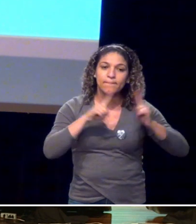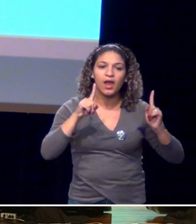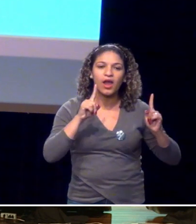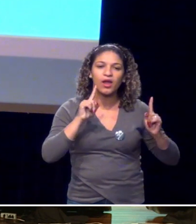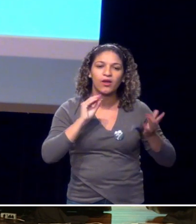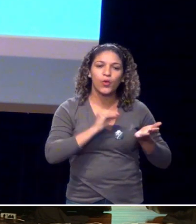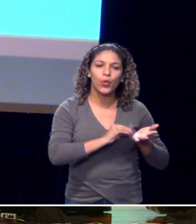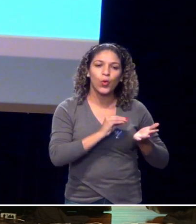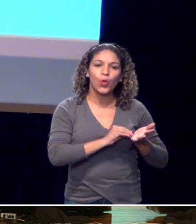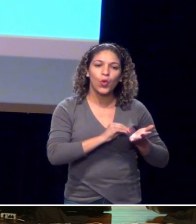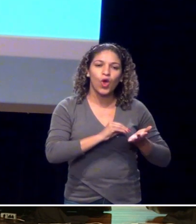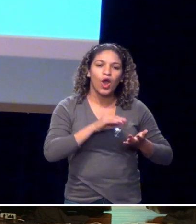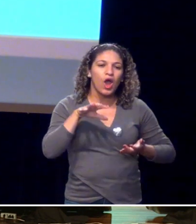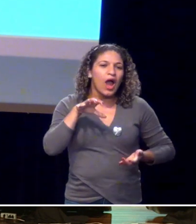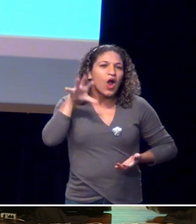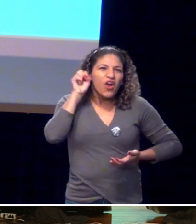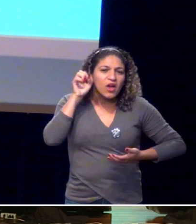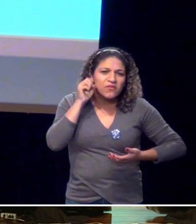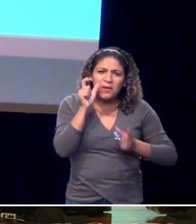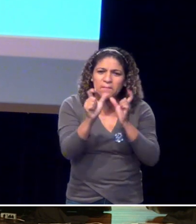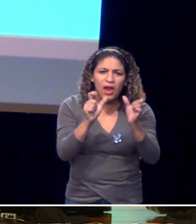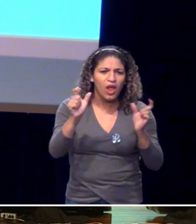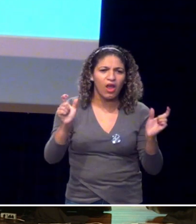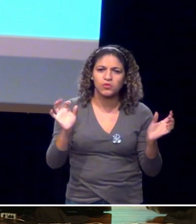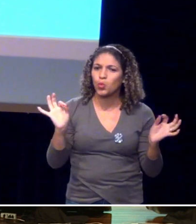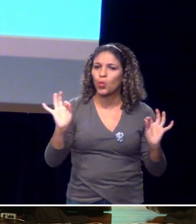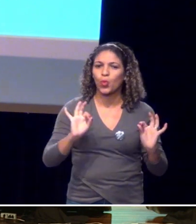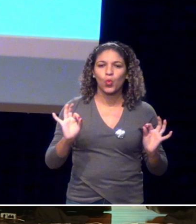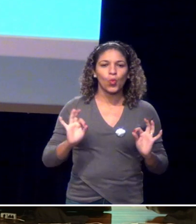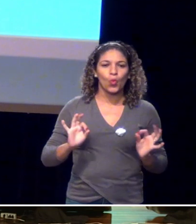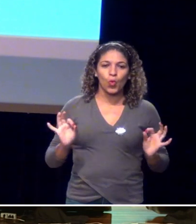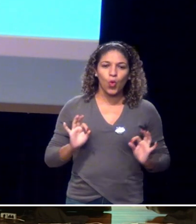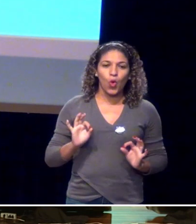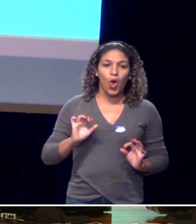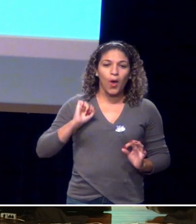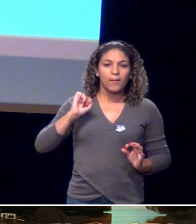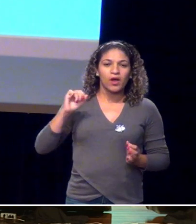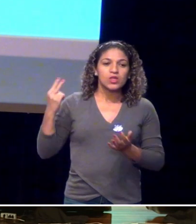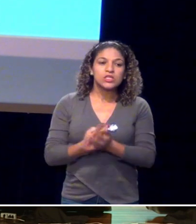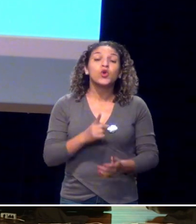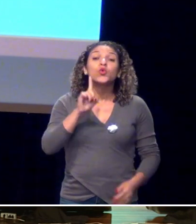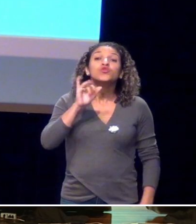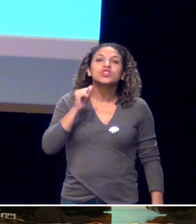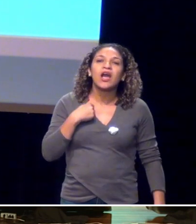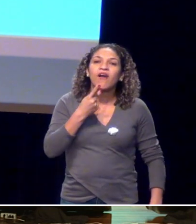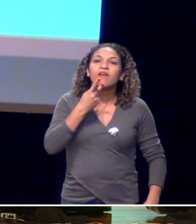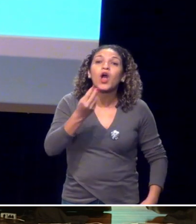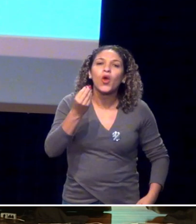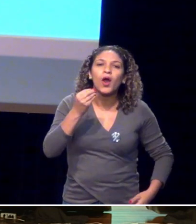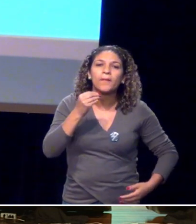mas ele não vai ouvir as palavras que um dia ele poderia